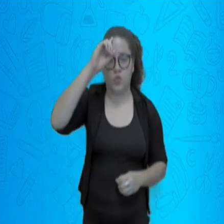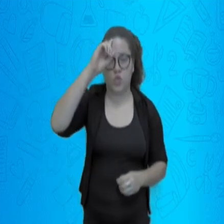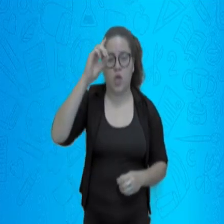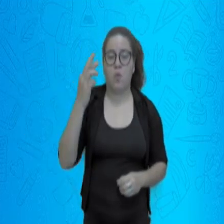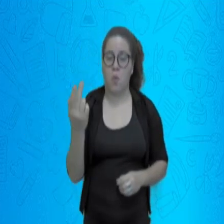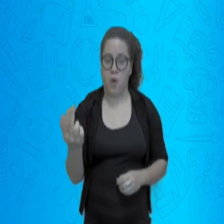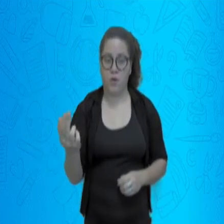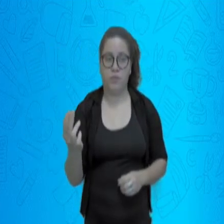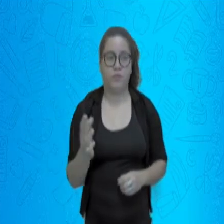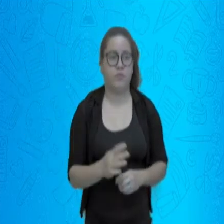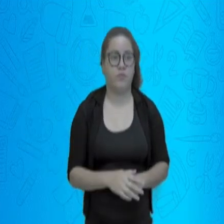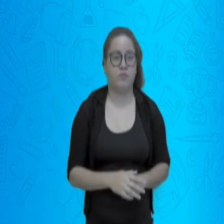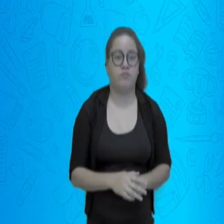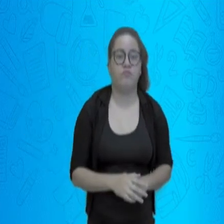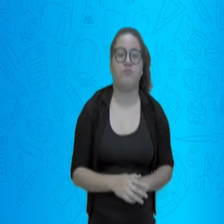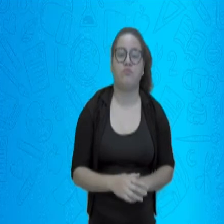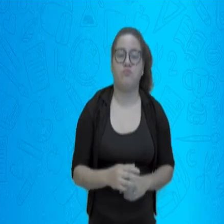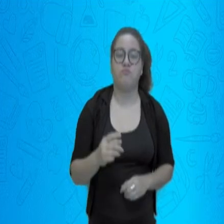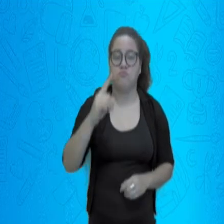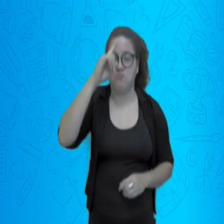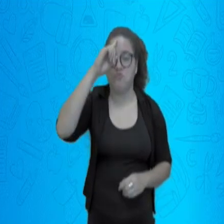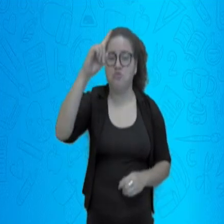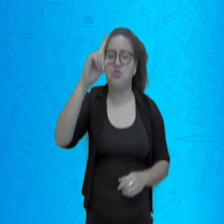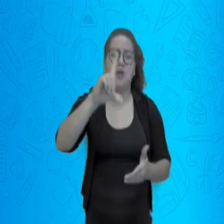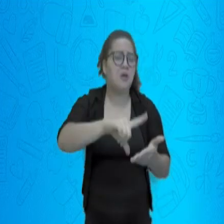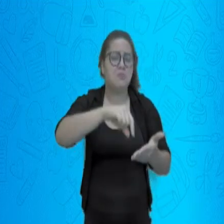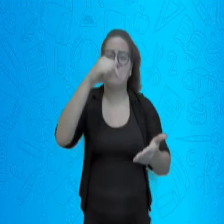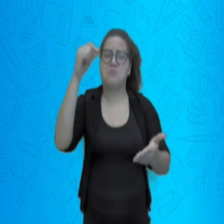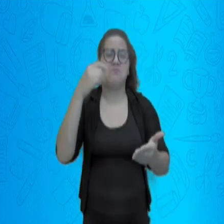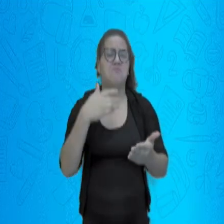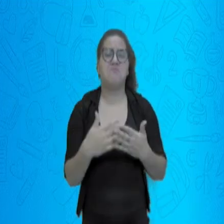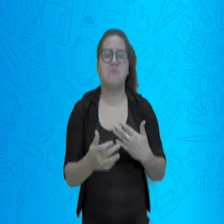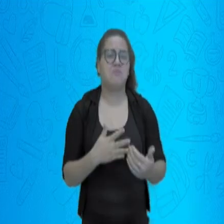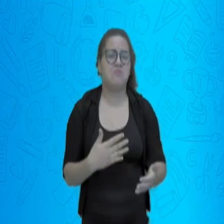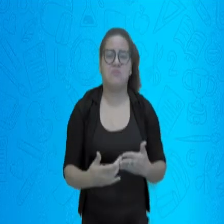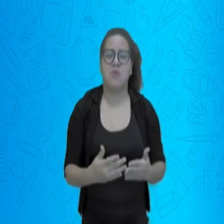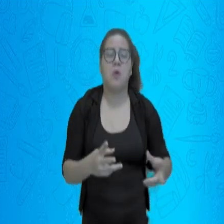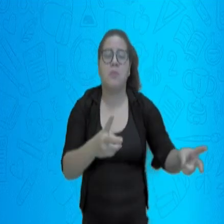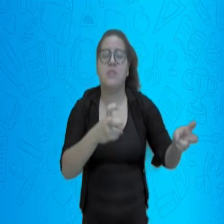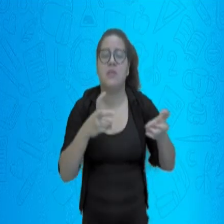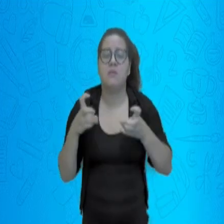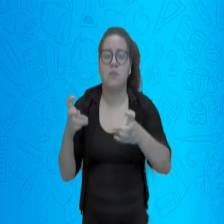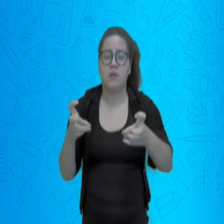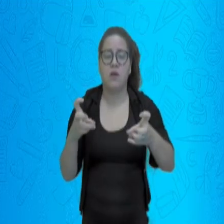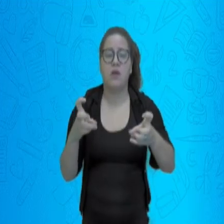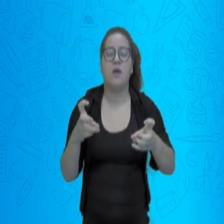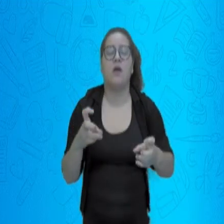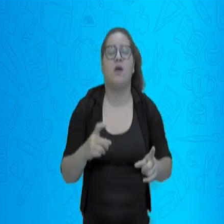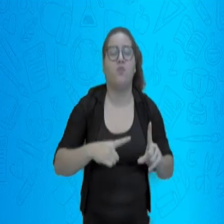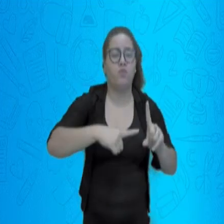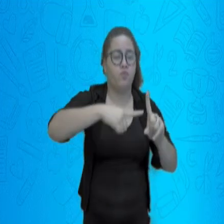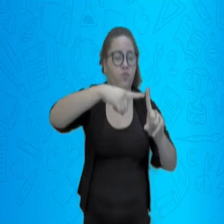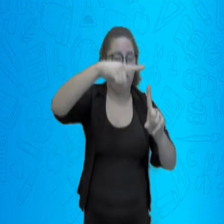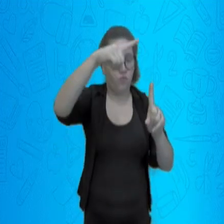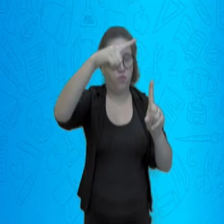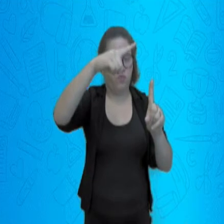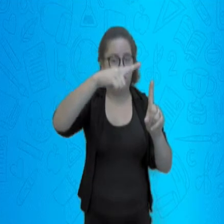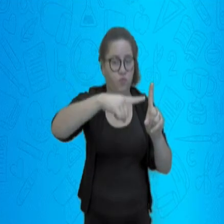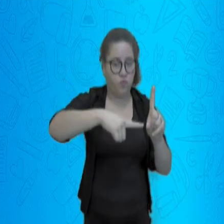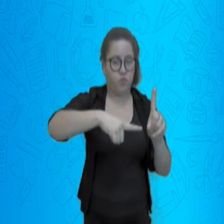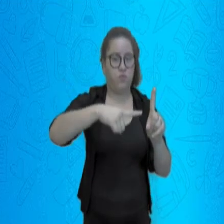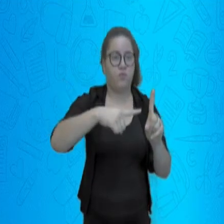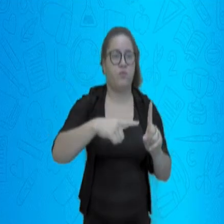tá? Então, pegaram um dia, um determinado dia, e analisaram a temperatura máxima e a temperatura